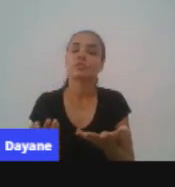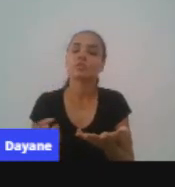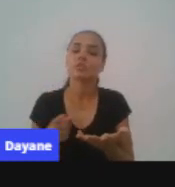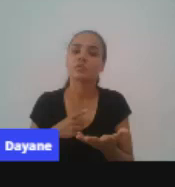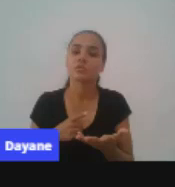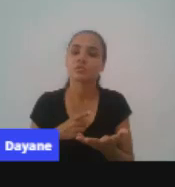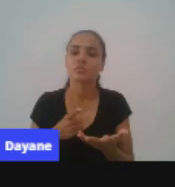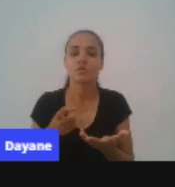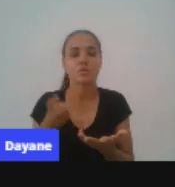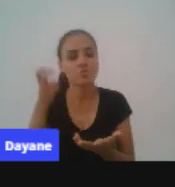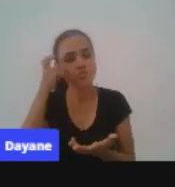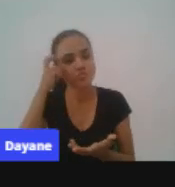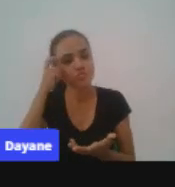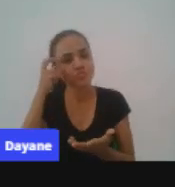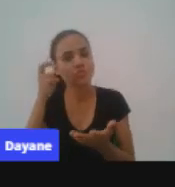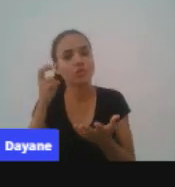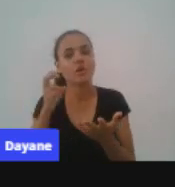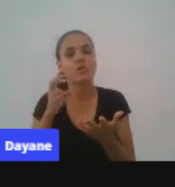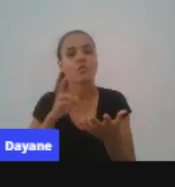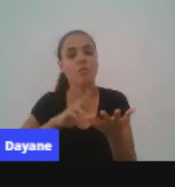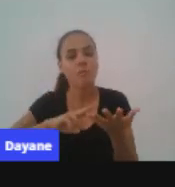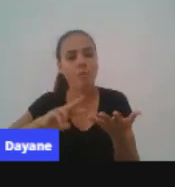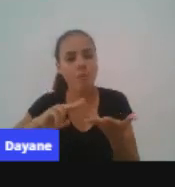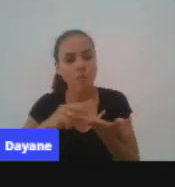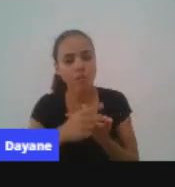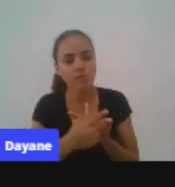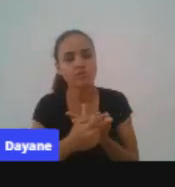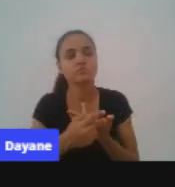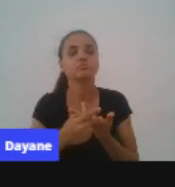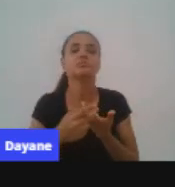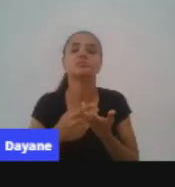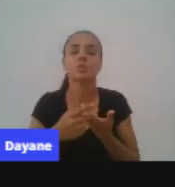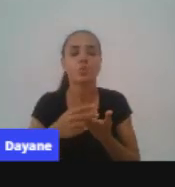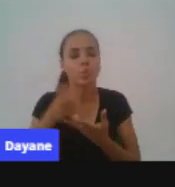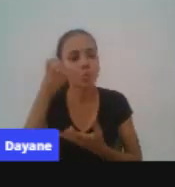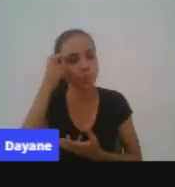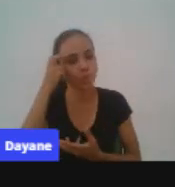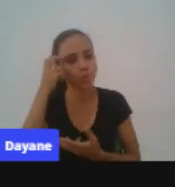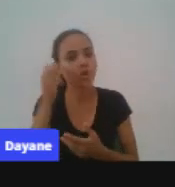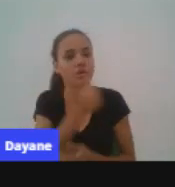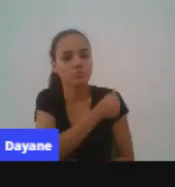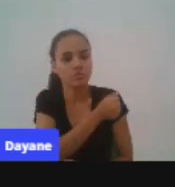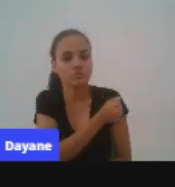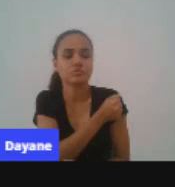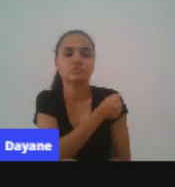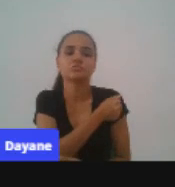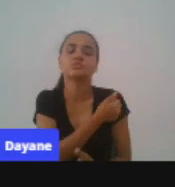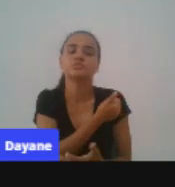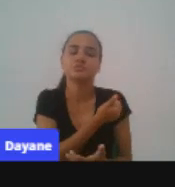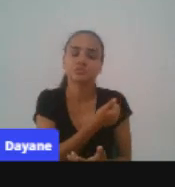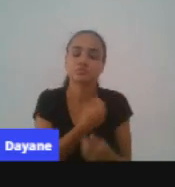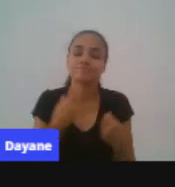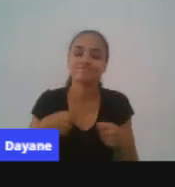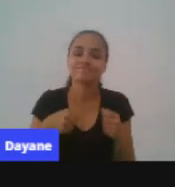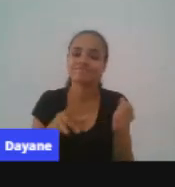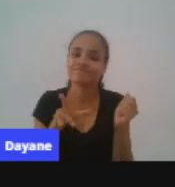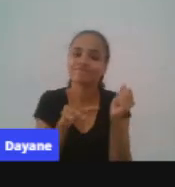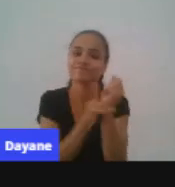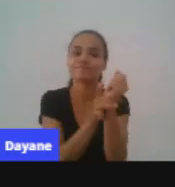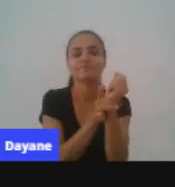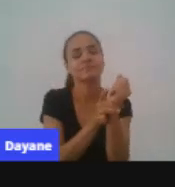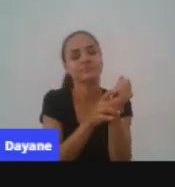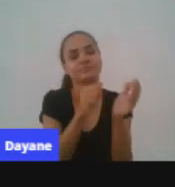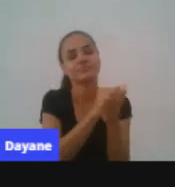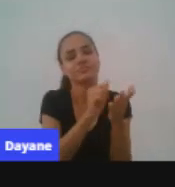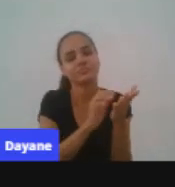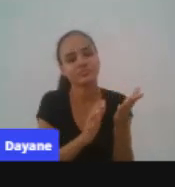alunos. Então, nós precisávamos, de certa forma, garantir que essas atividades tivessem uma pré-testagem. Mas,